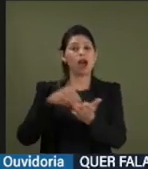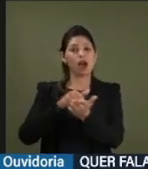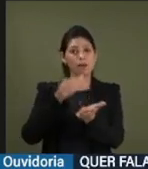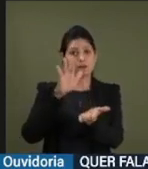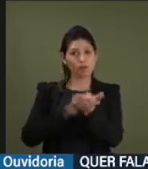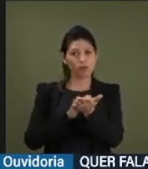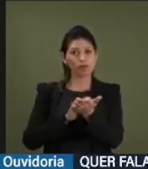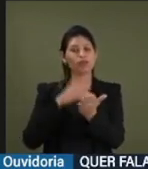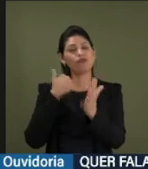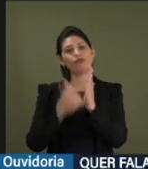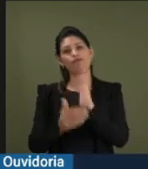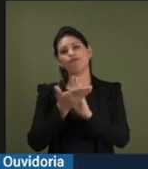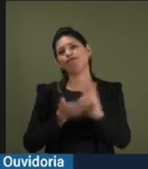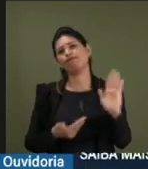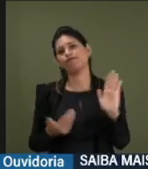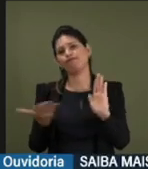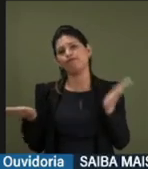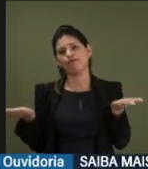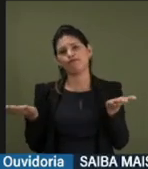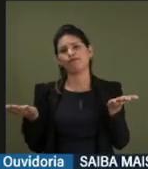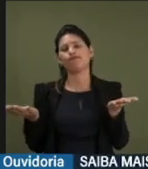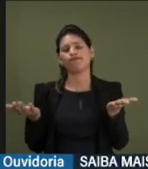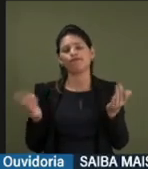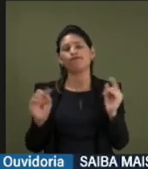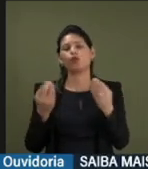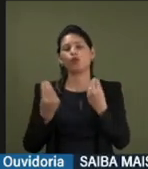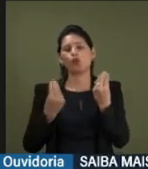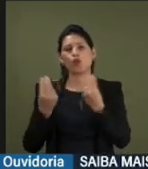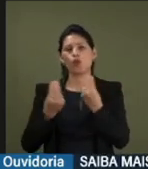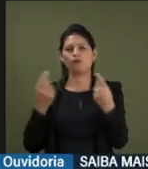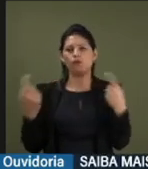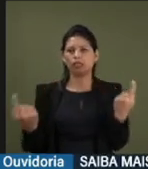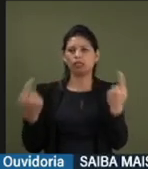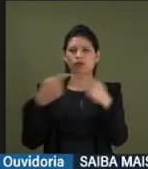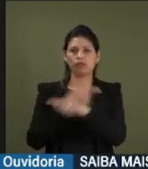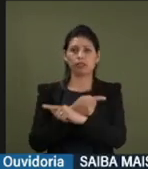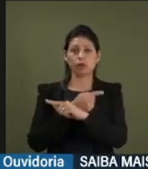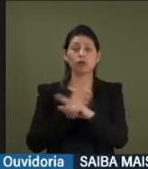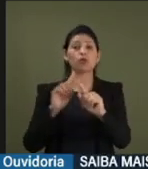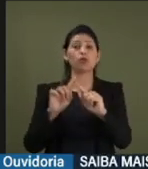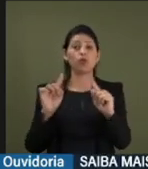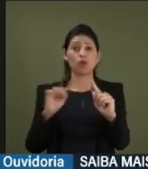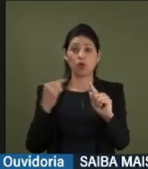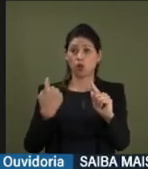suspensas. É brincadeira a inversão de valores. Mas nós vamos continuar